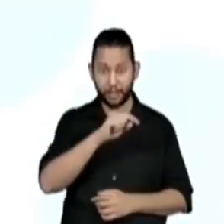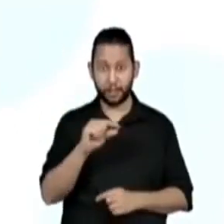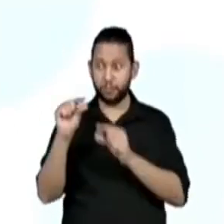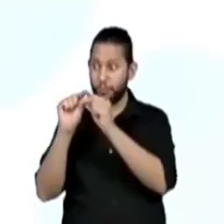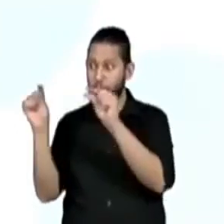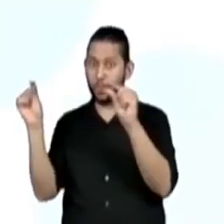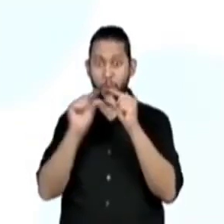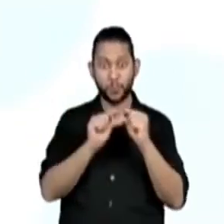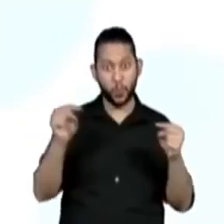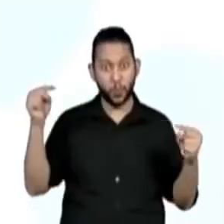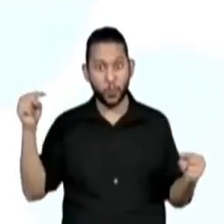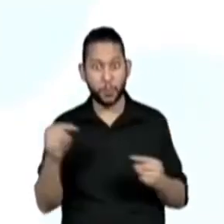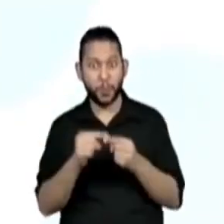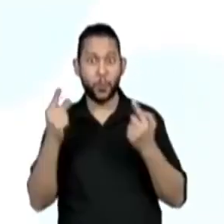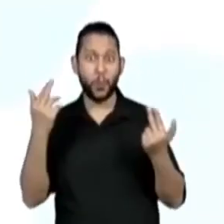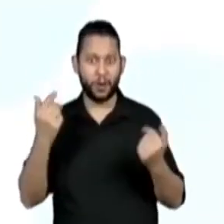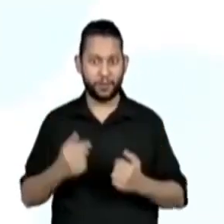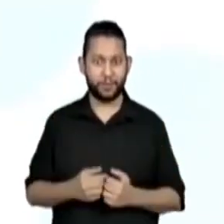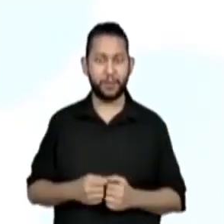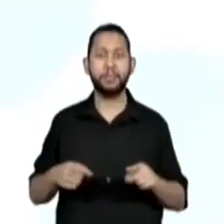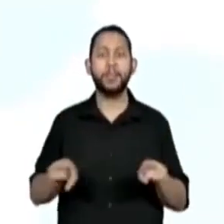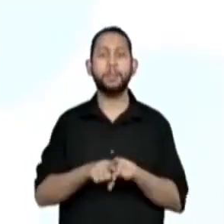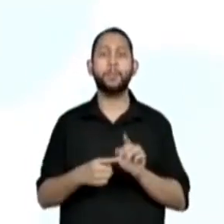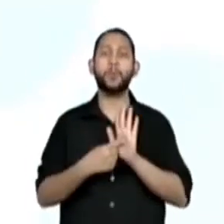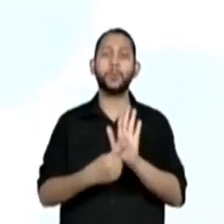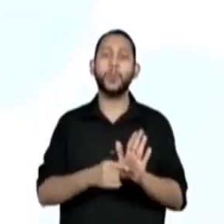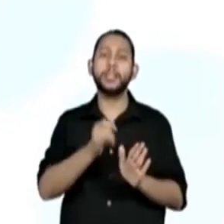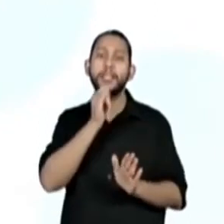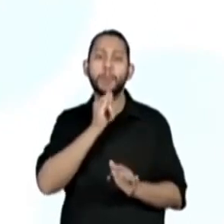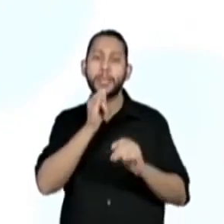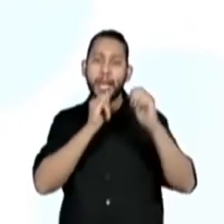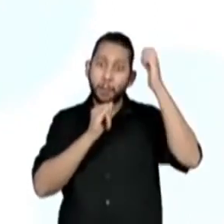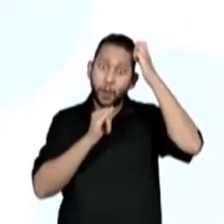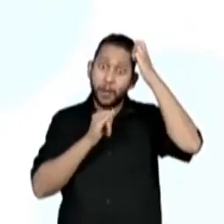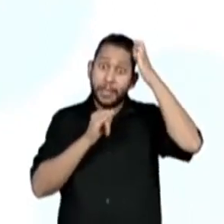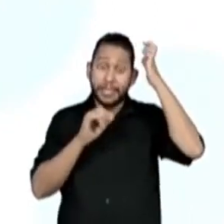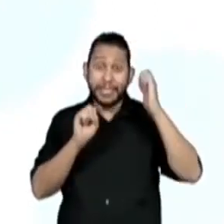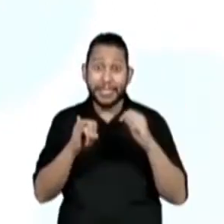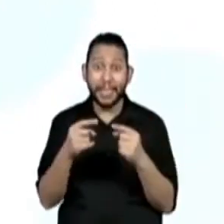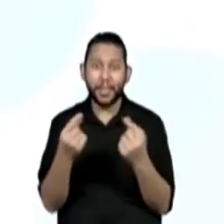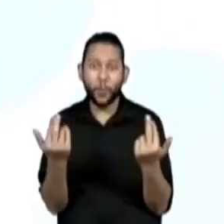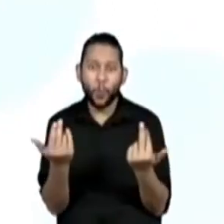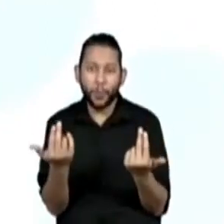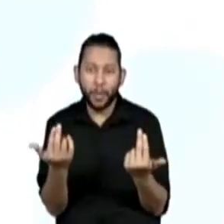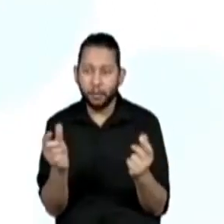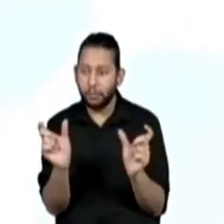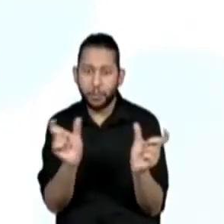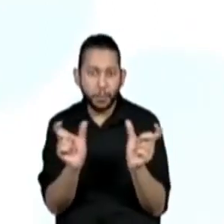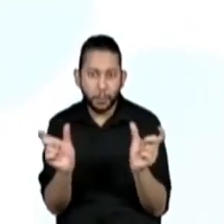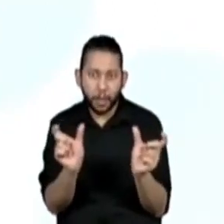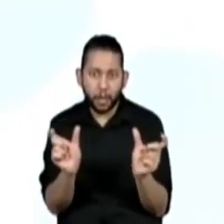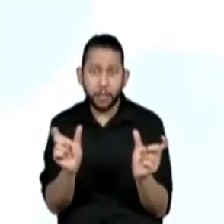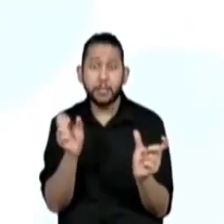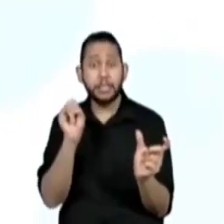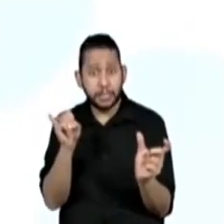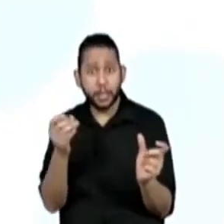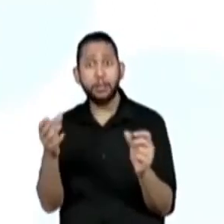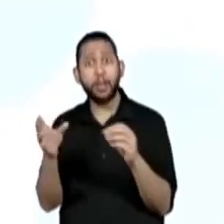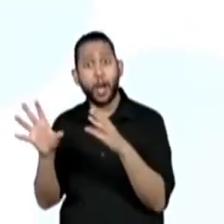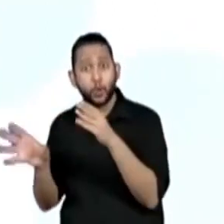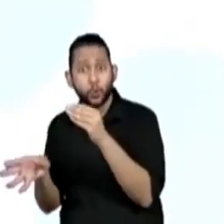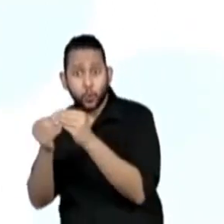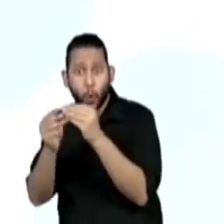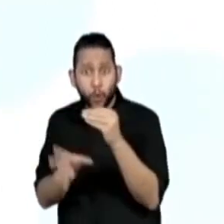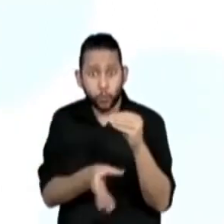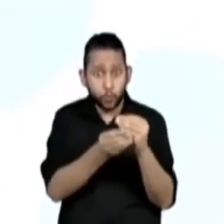existente entre dois termos e mostrar por meio de exemplos que essa relação de igualdade existente entre os termos permanece quando se